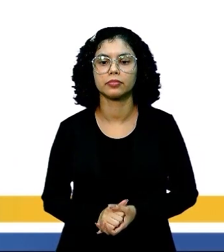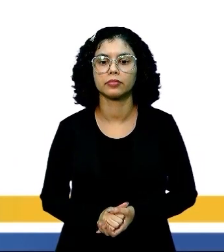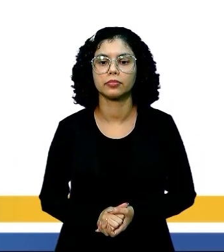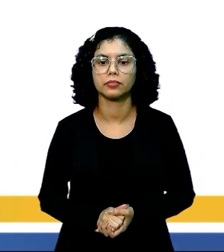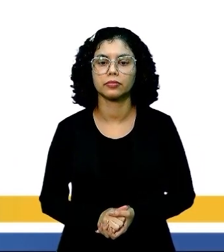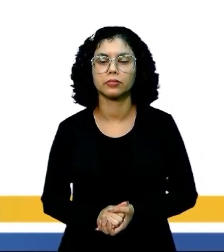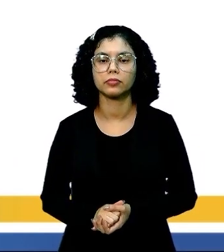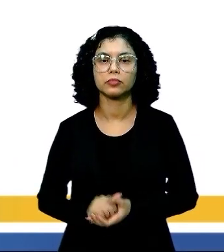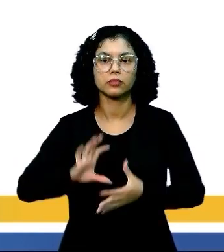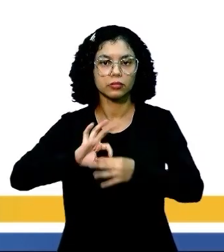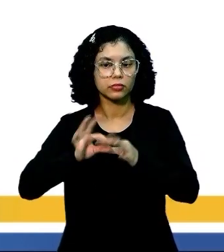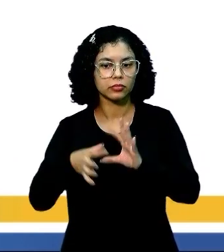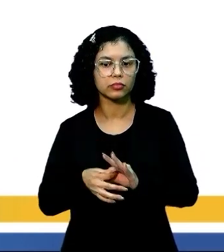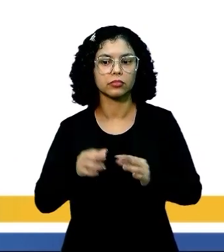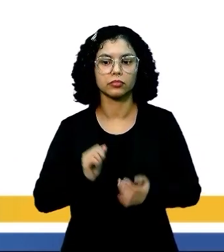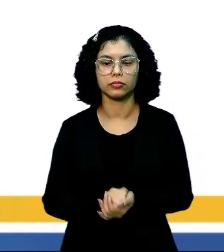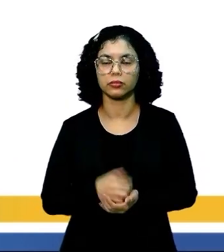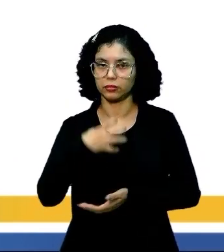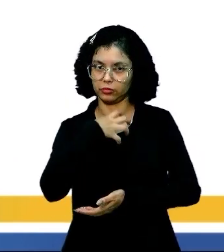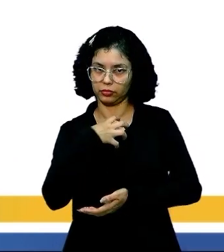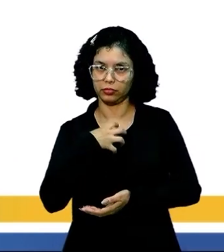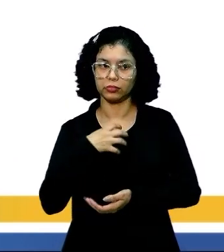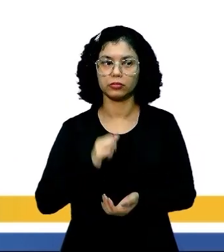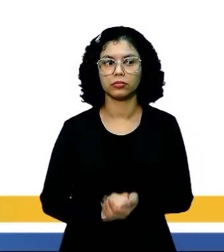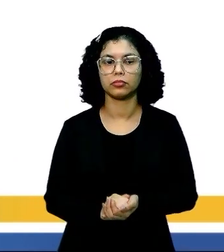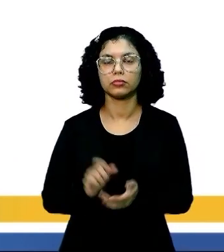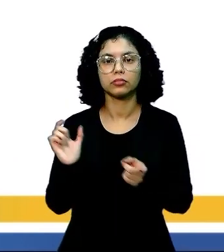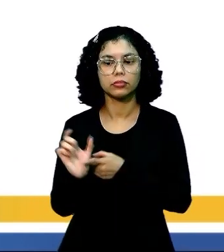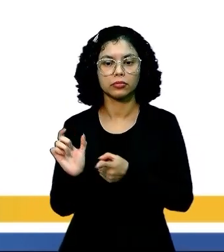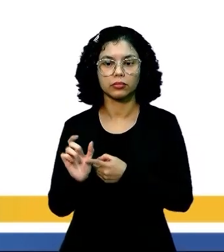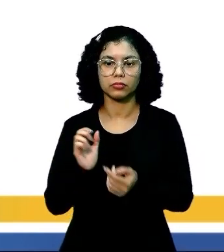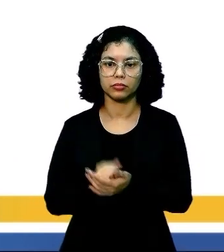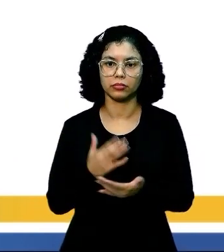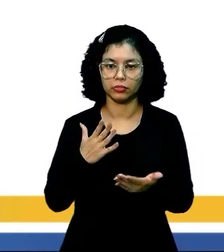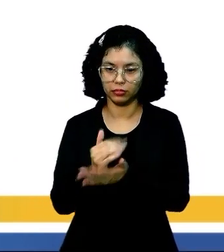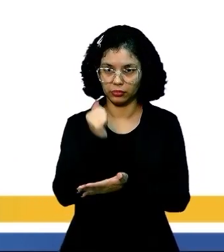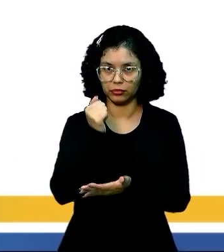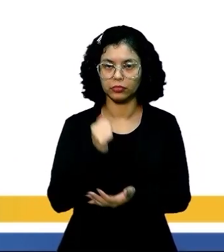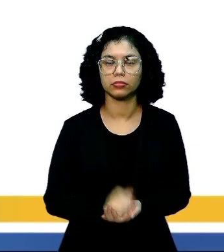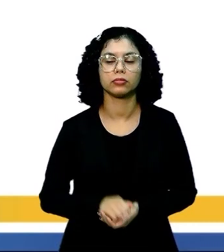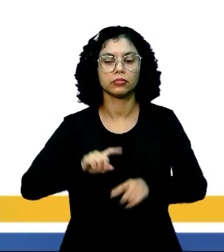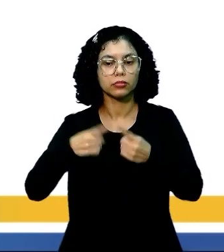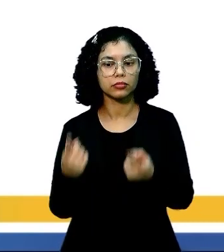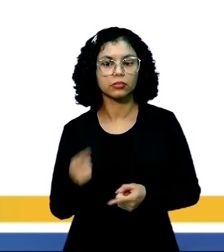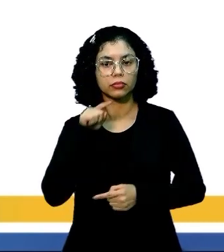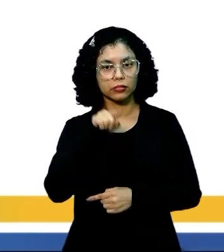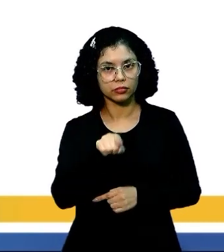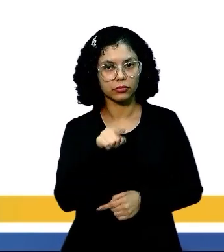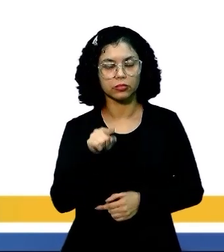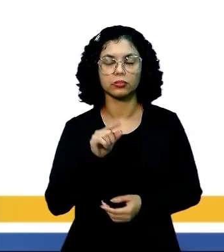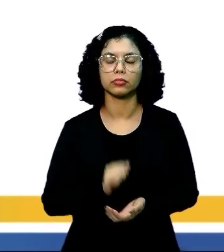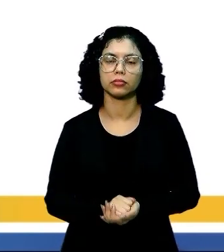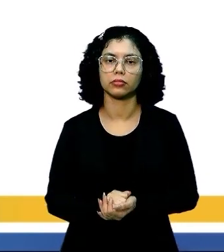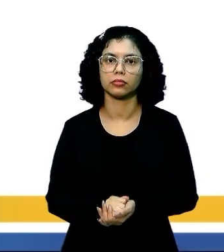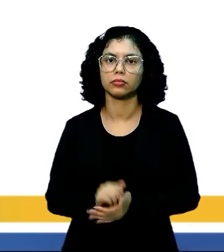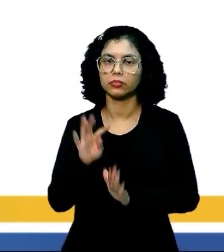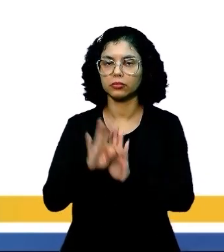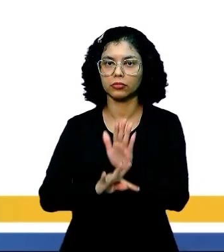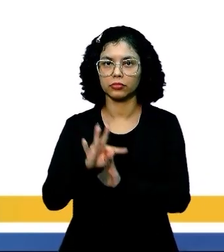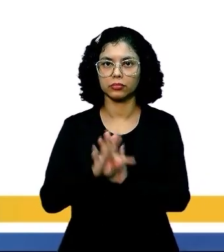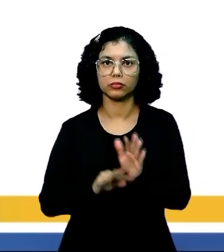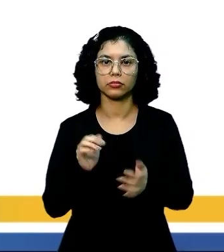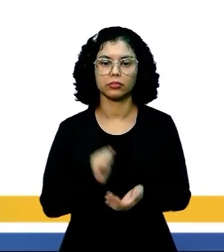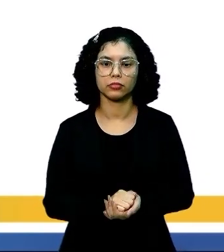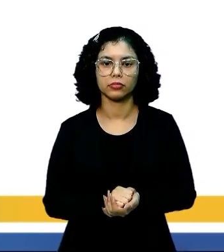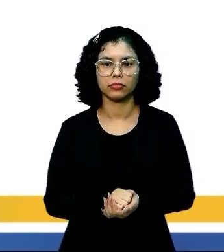contexto normal, aí, né? Dentro do sentido literal da palavra, quer dizer pegada. Mas dentro desse texto aí, deixar